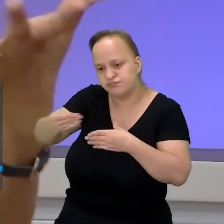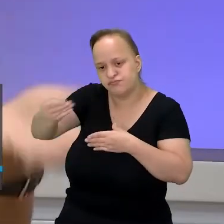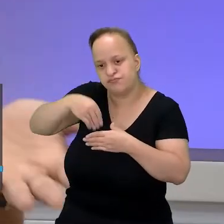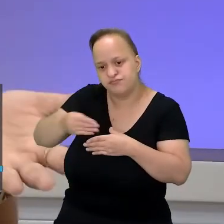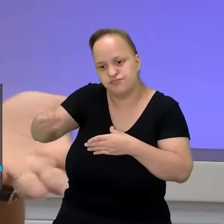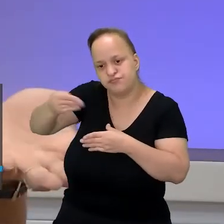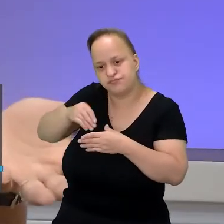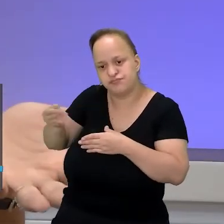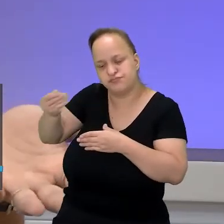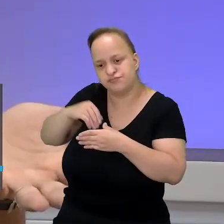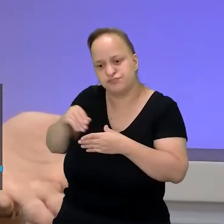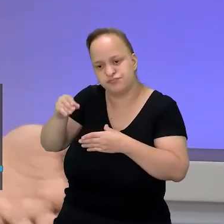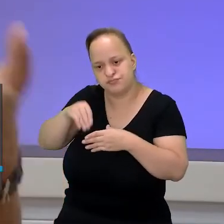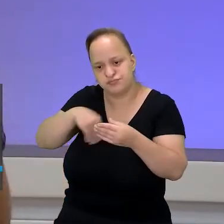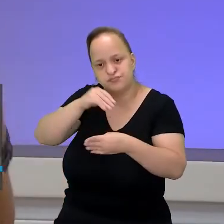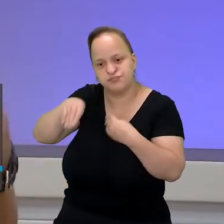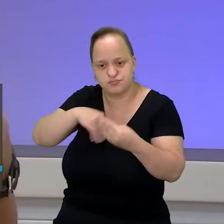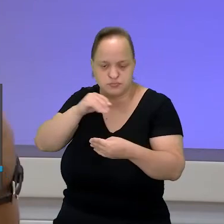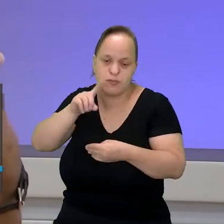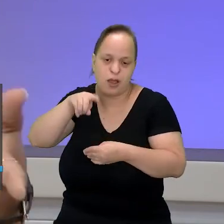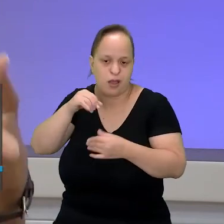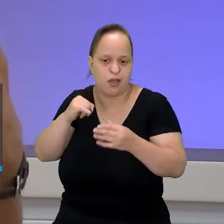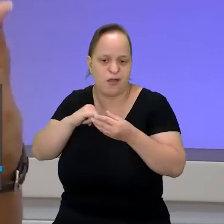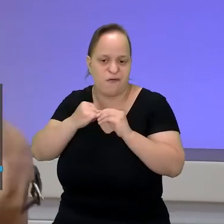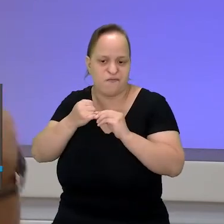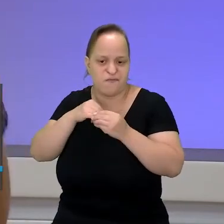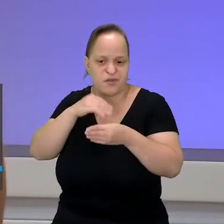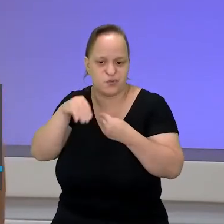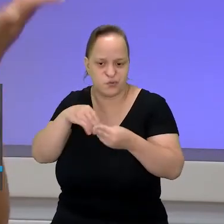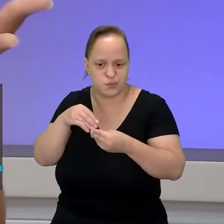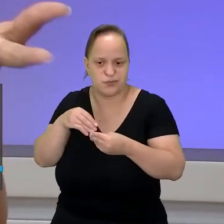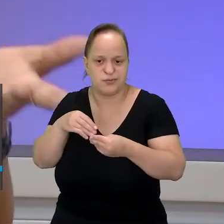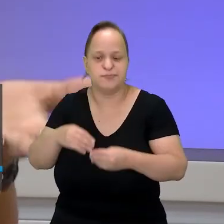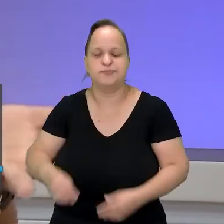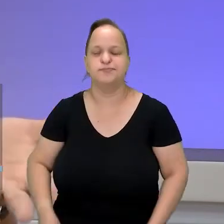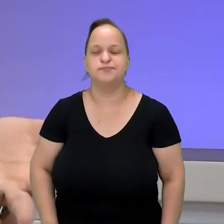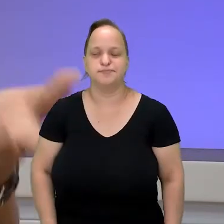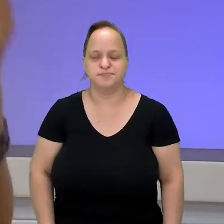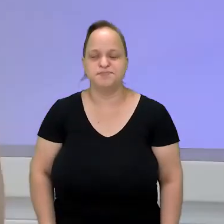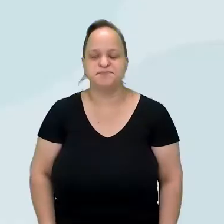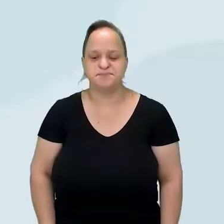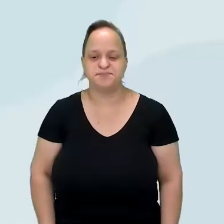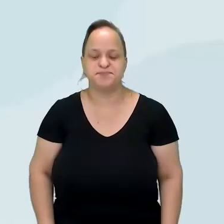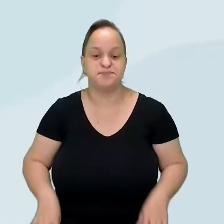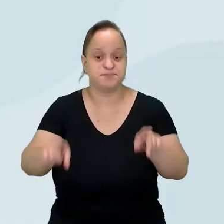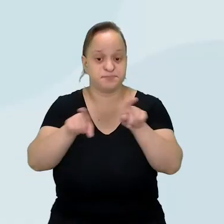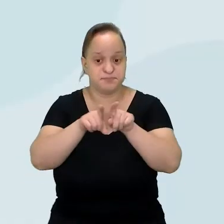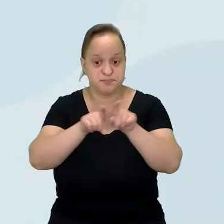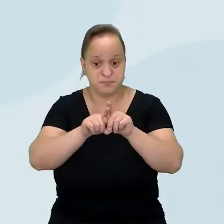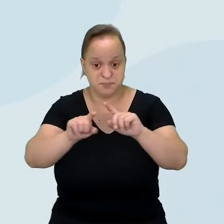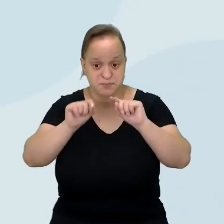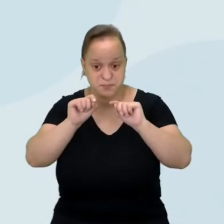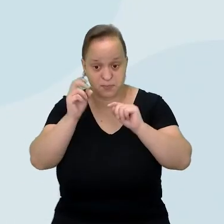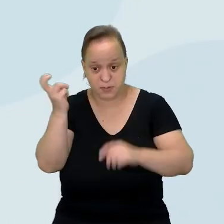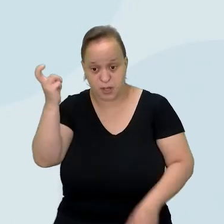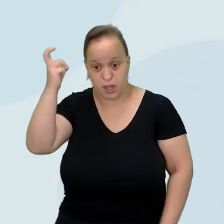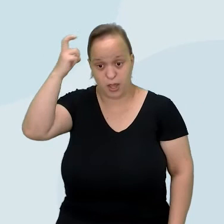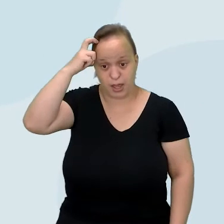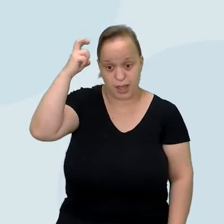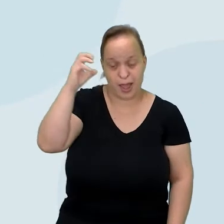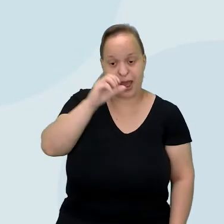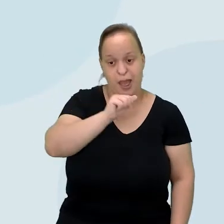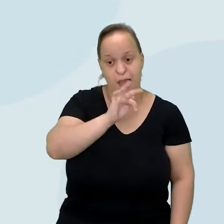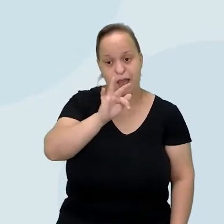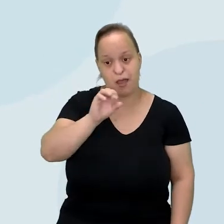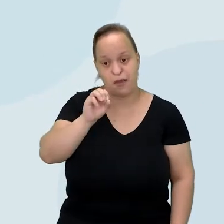se consolidado dessa forma, beleza? Bom, e ainda, né, partindo da cultura